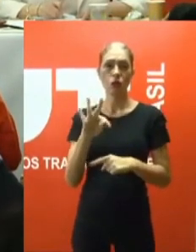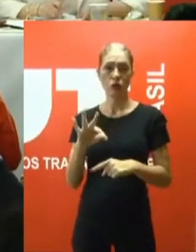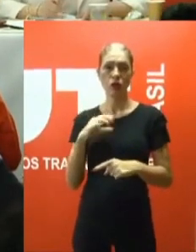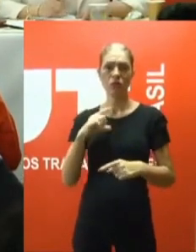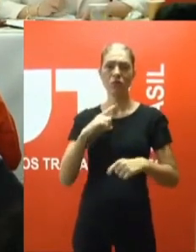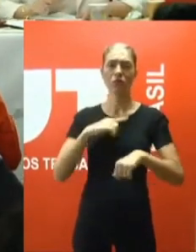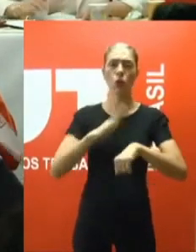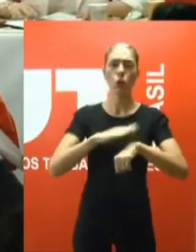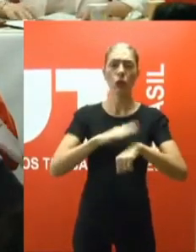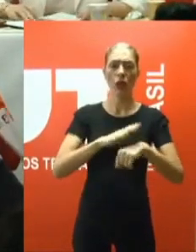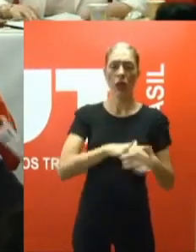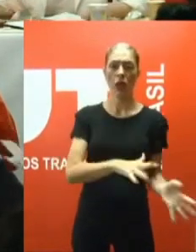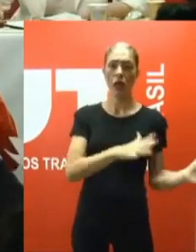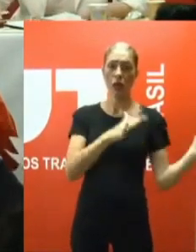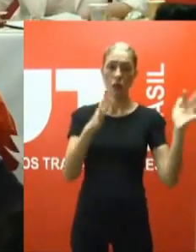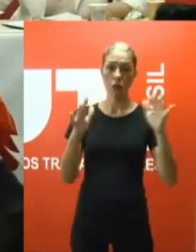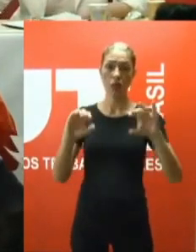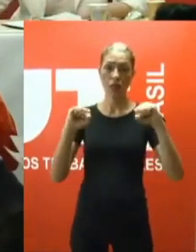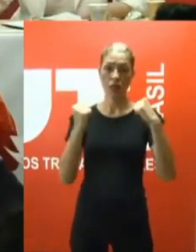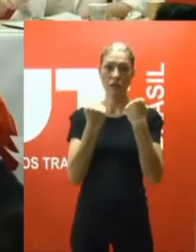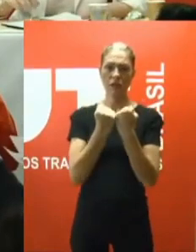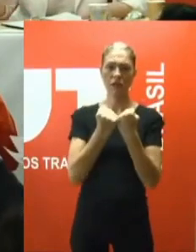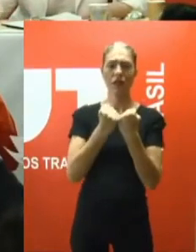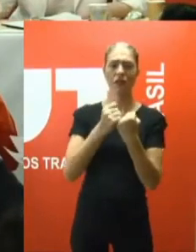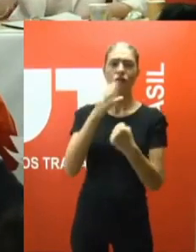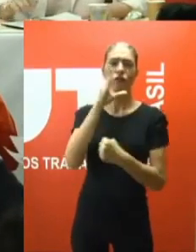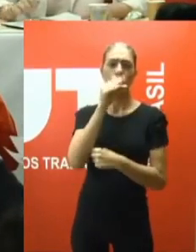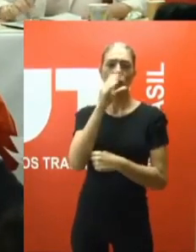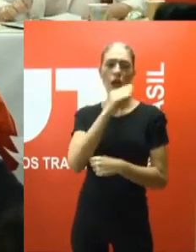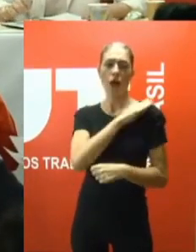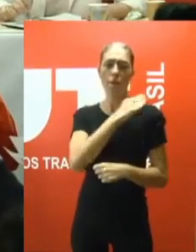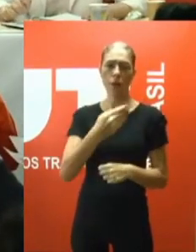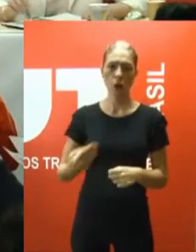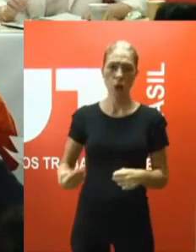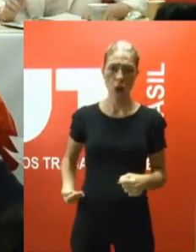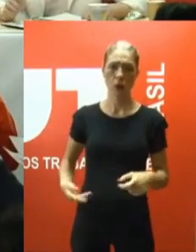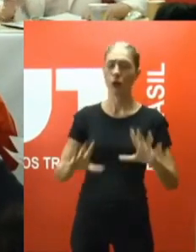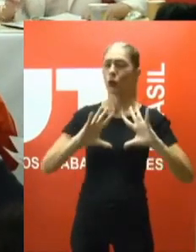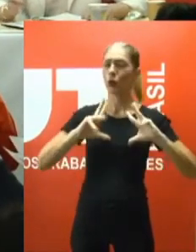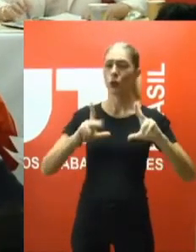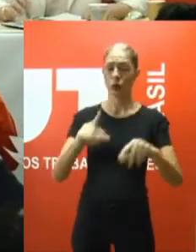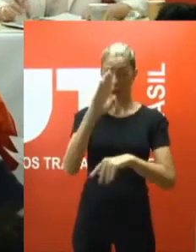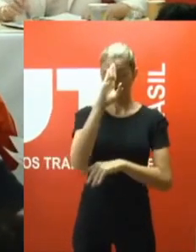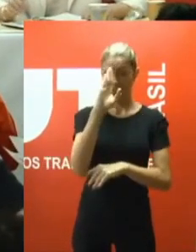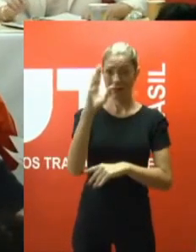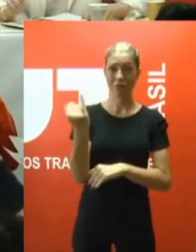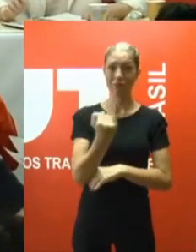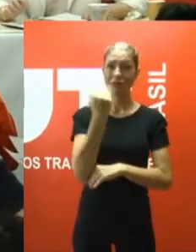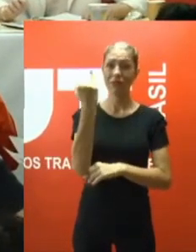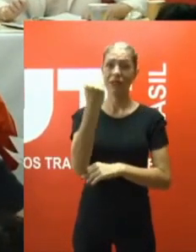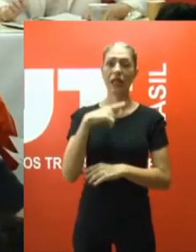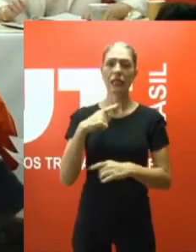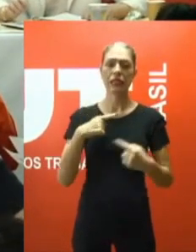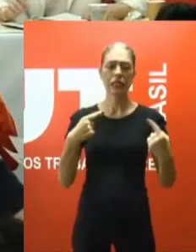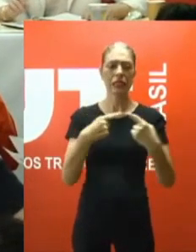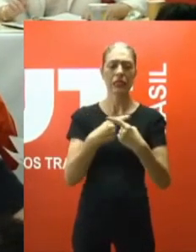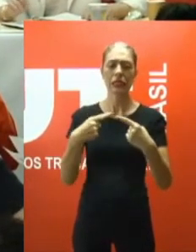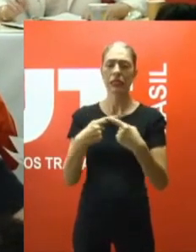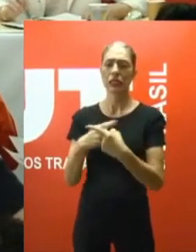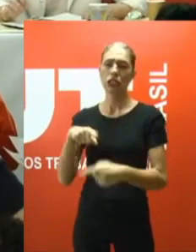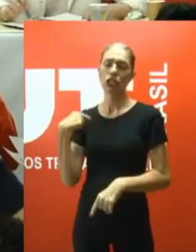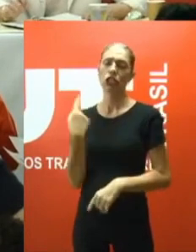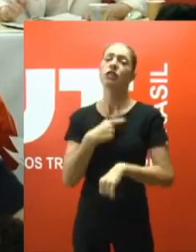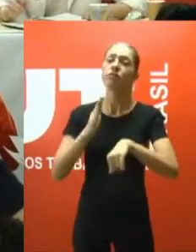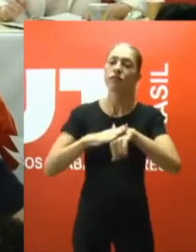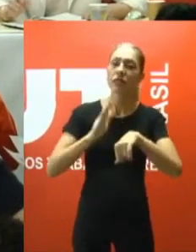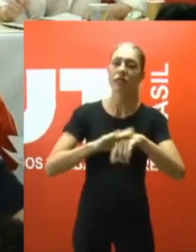tempo. A defesa dos servidores públicos como fundamental e estratégica para nós, embates esses que nós já estamos